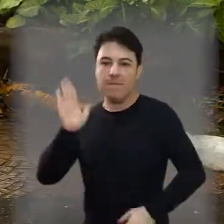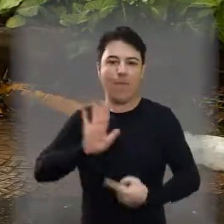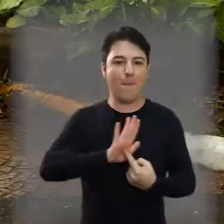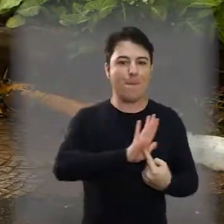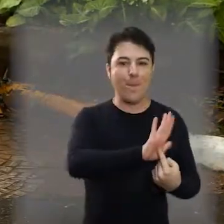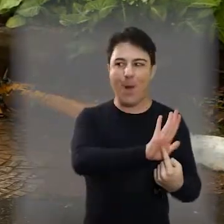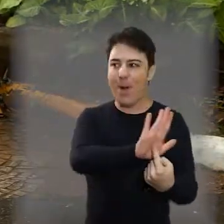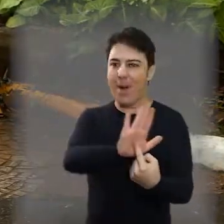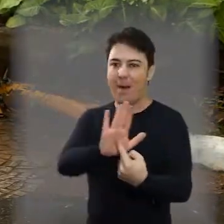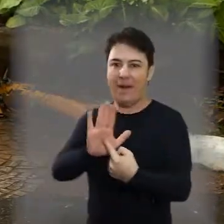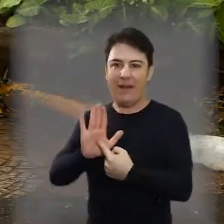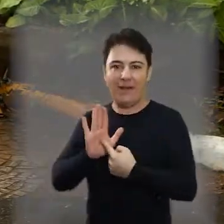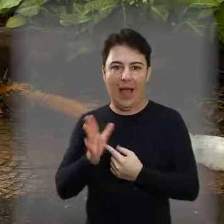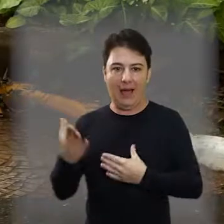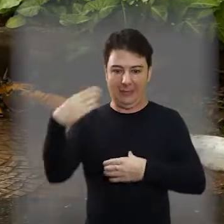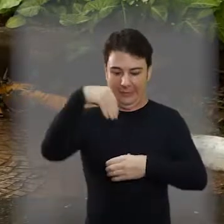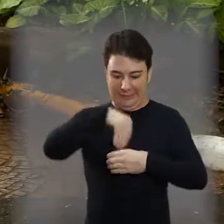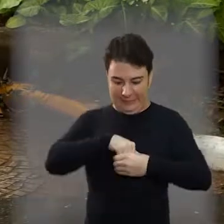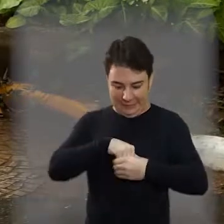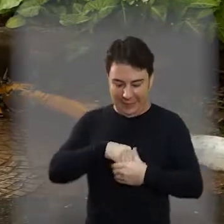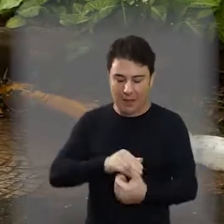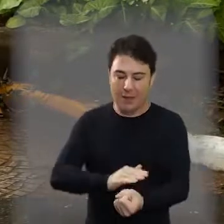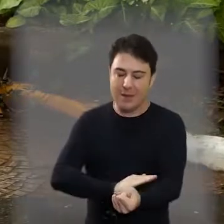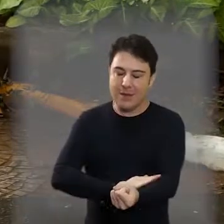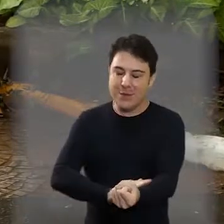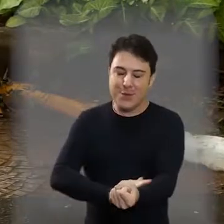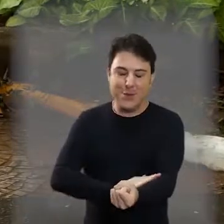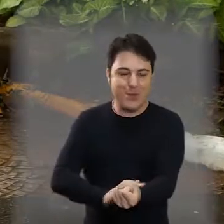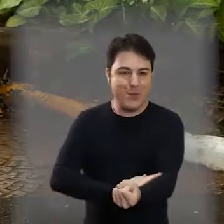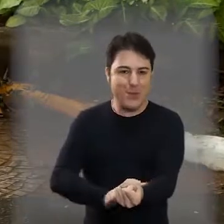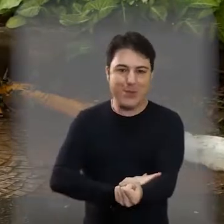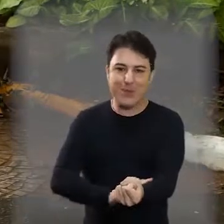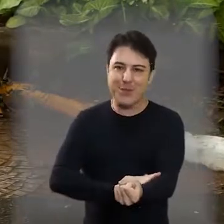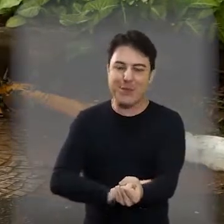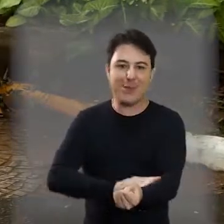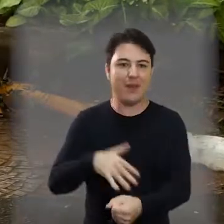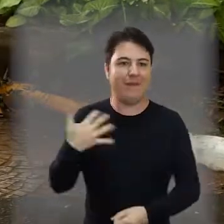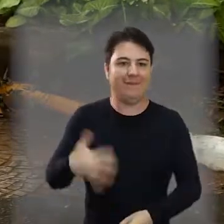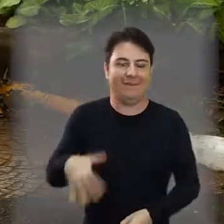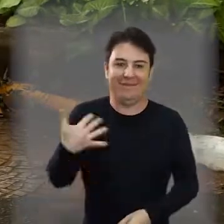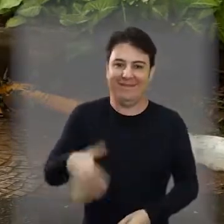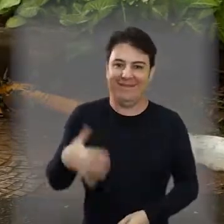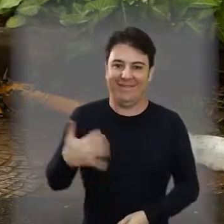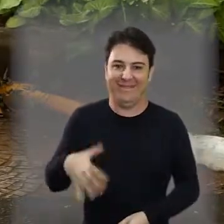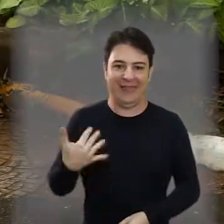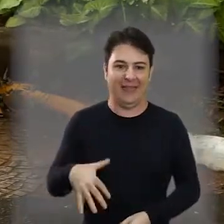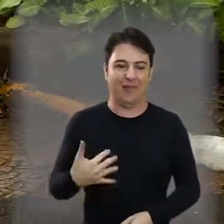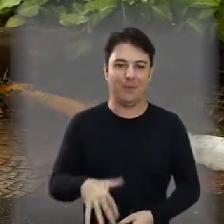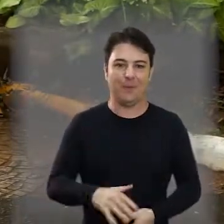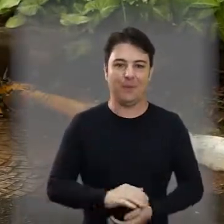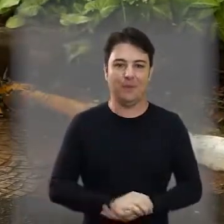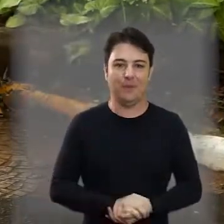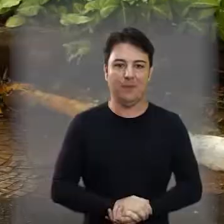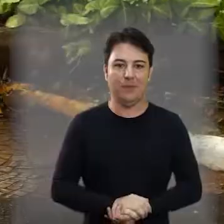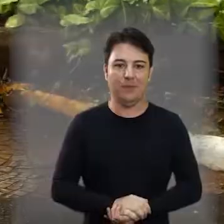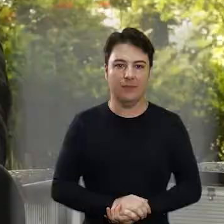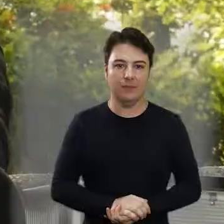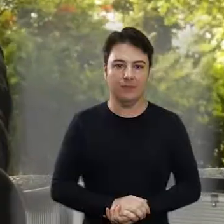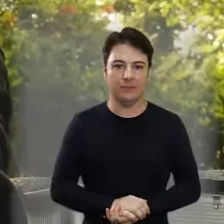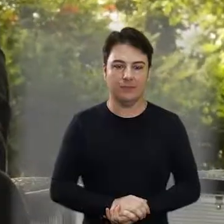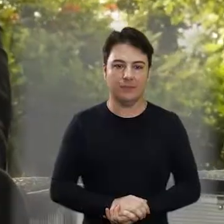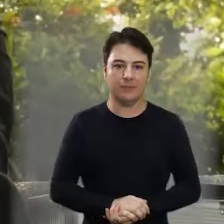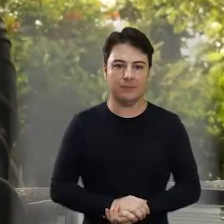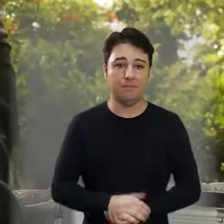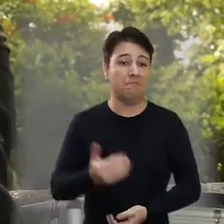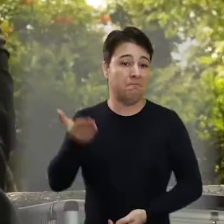onça. Eu fui, coloquei todas as coisas que eu tinha dentro, coloquei numa mesinha, e me apresentei na festa, muito nervoso. Eu